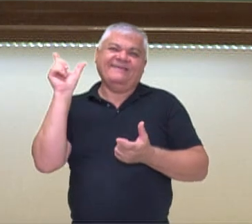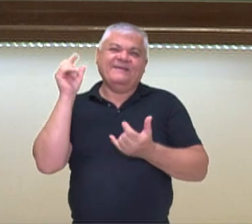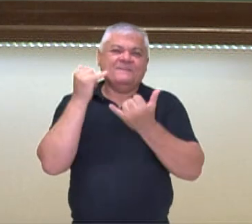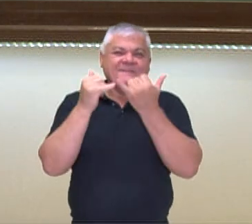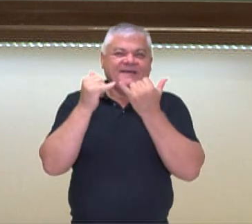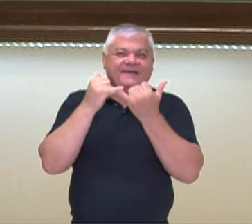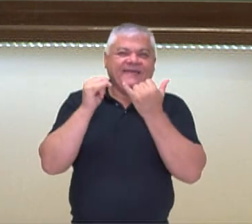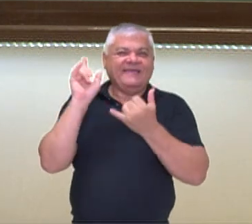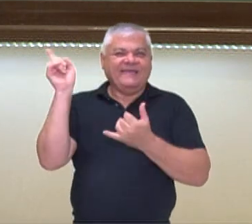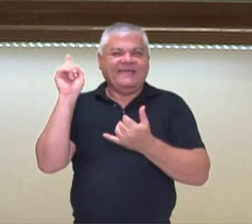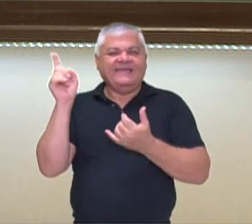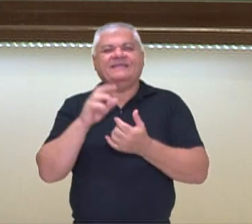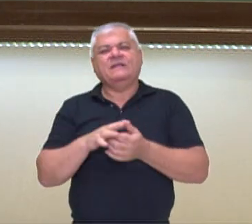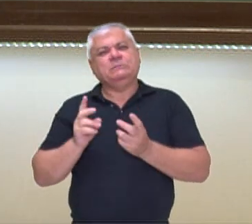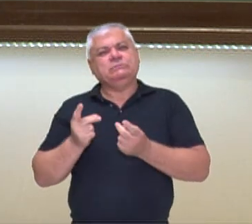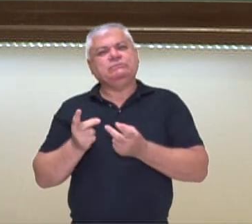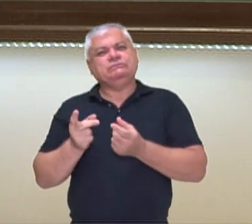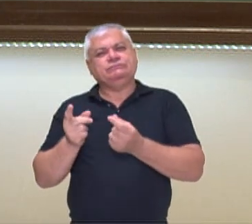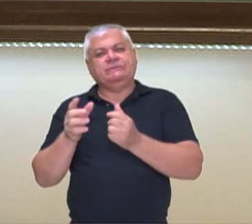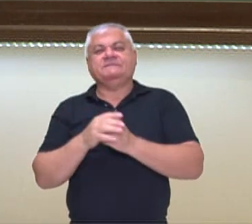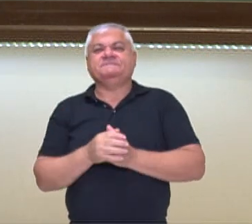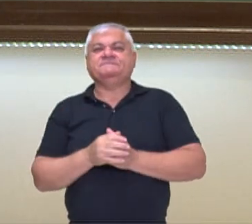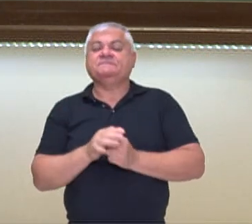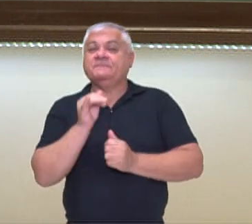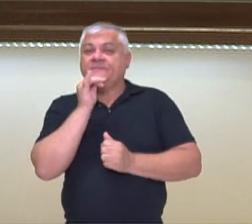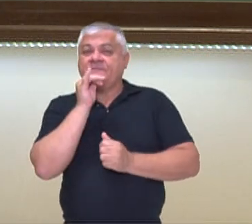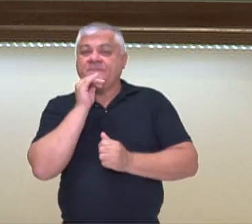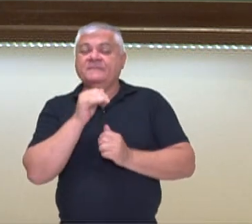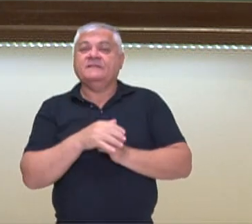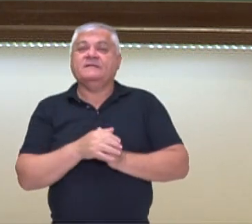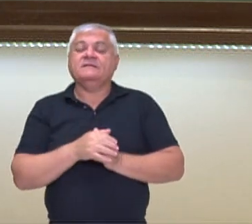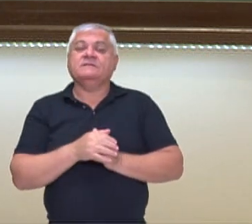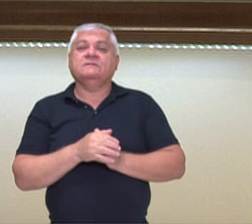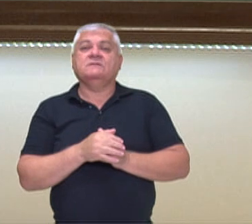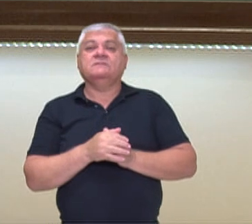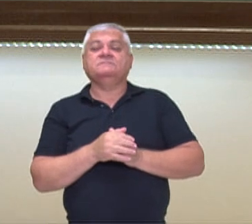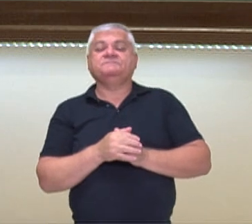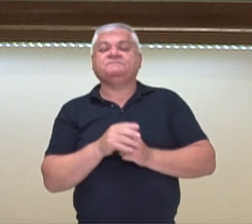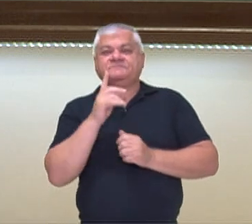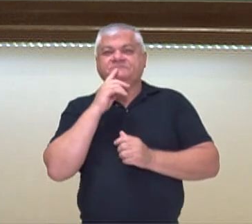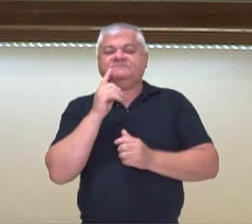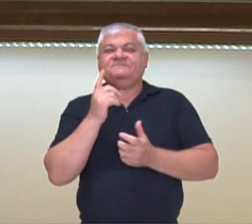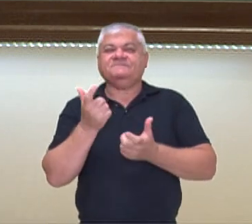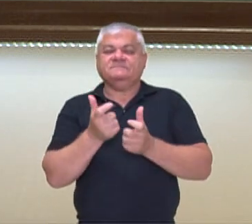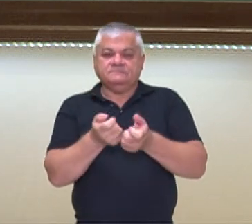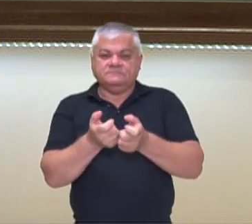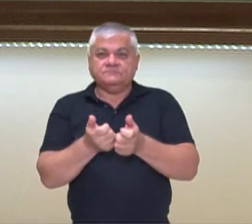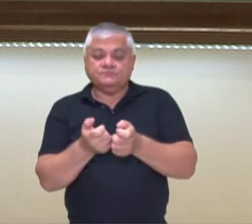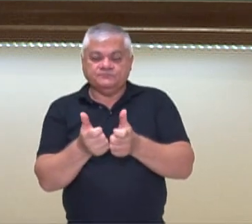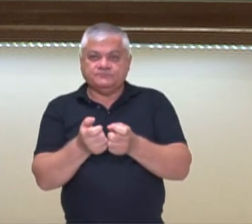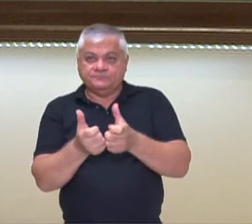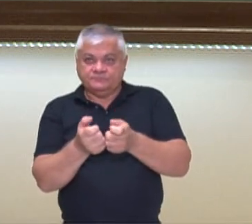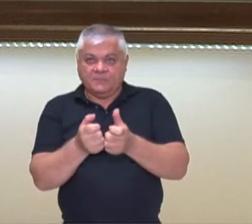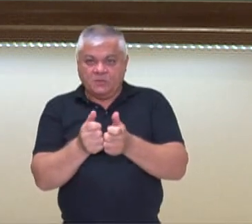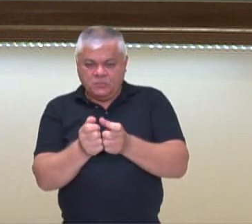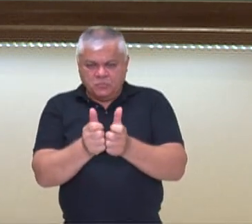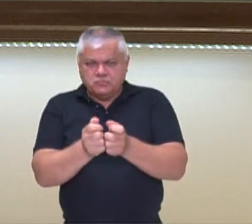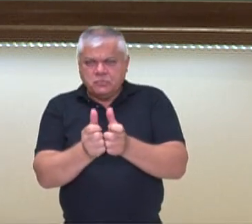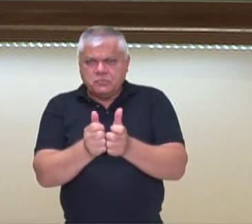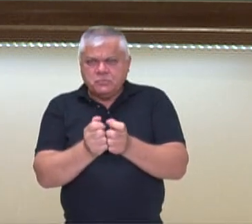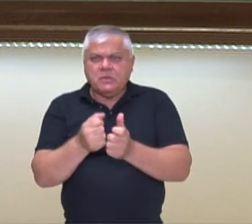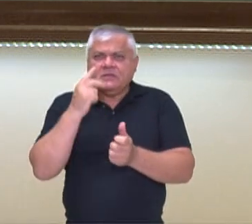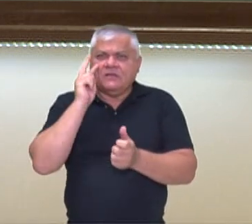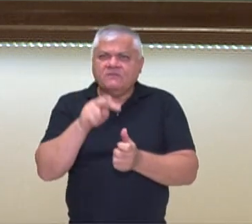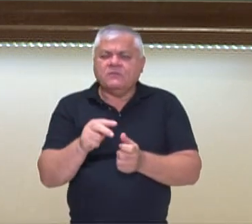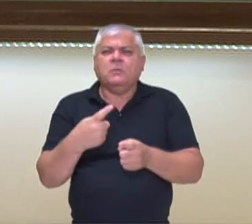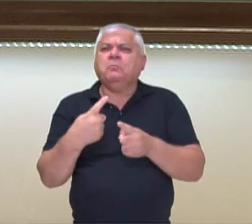que têm uma durabilidade melhor, né? Que eu ia comentar com vocês a respeito dos videogames. Você está lá no seu videogame, você já parou para pensar por